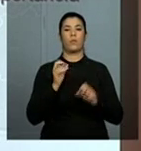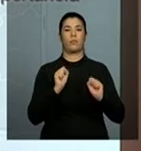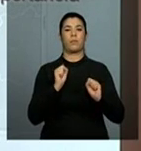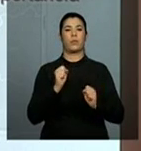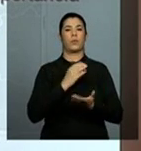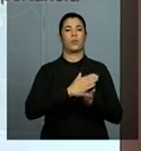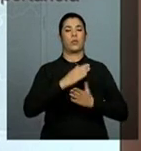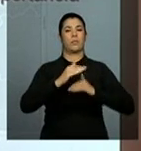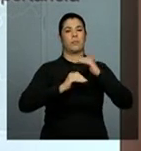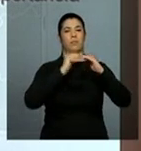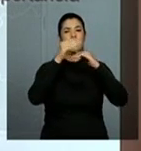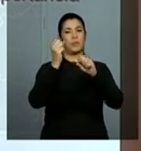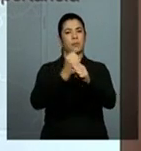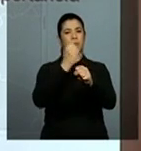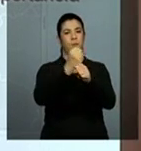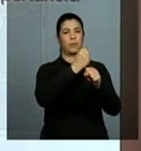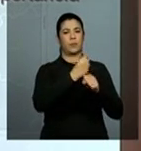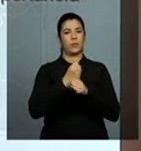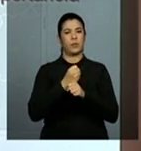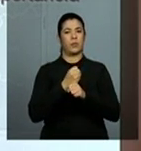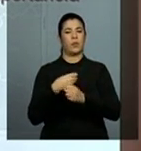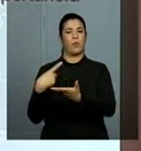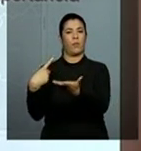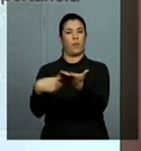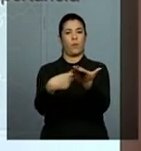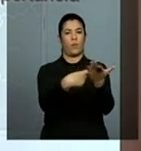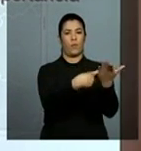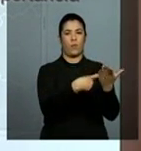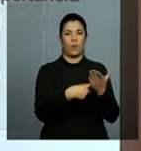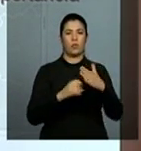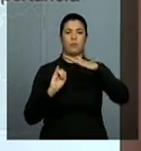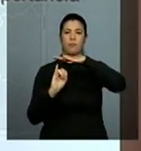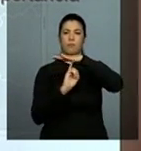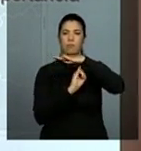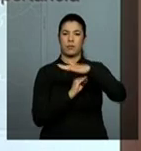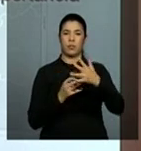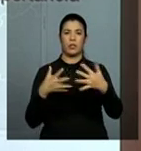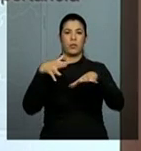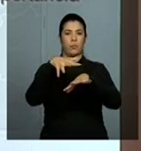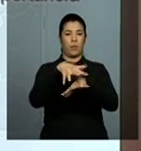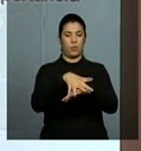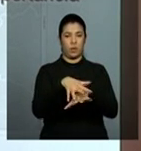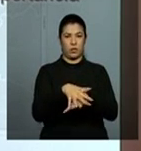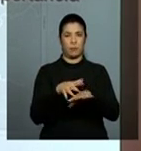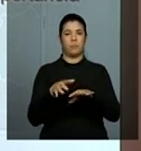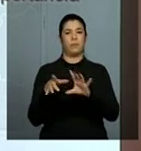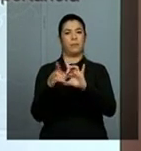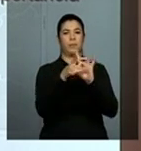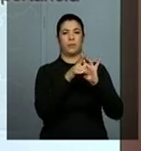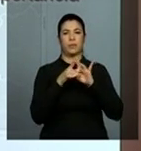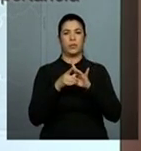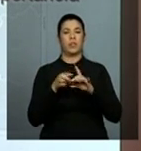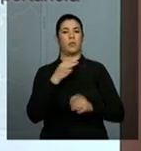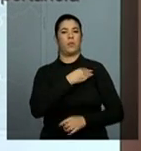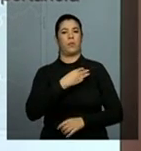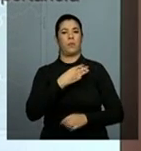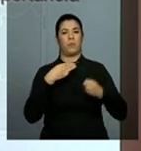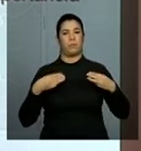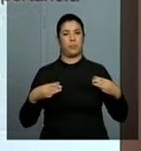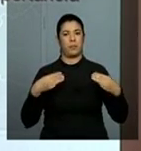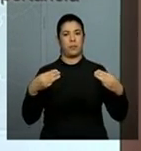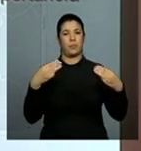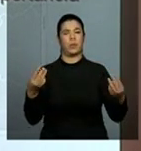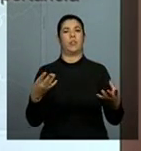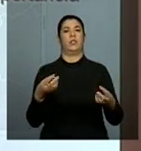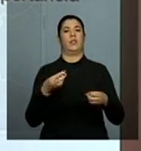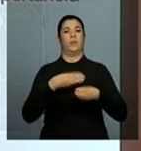construir a partir de arranjos interinstitucionais, interministeriais como esse, né, buscando convergência, complementação